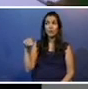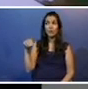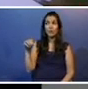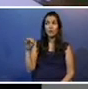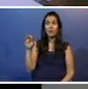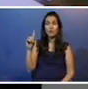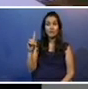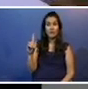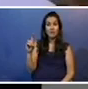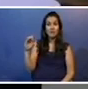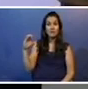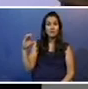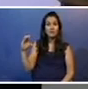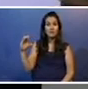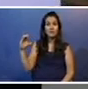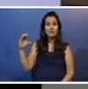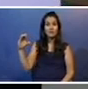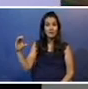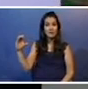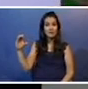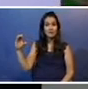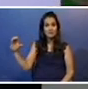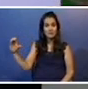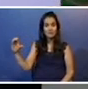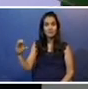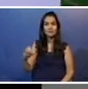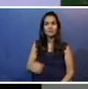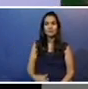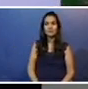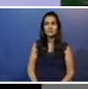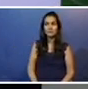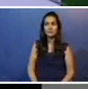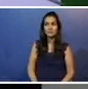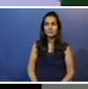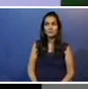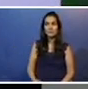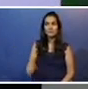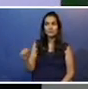1800, ó, 500, 600, 700,